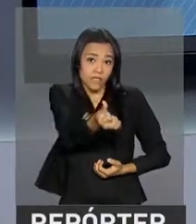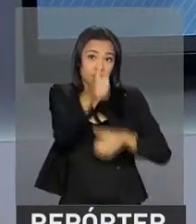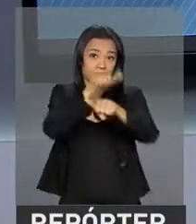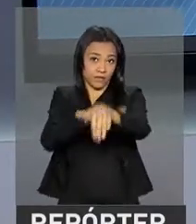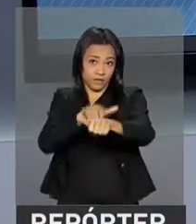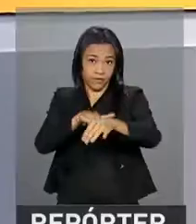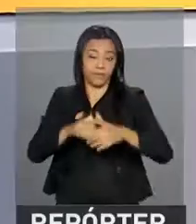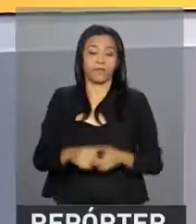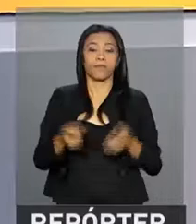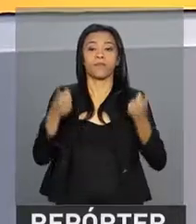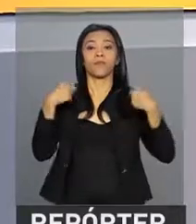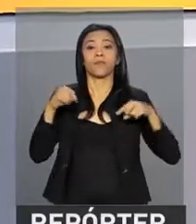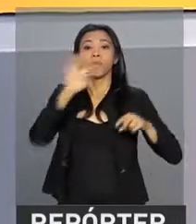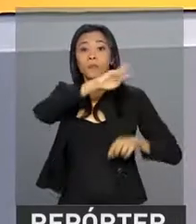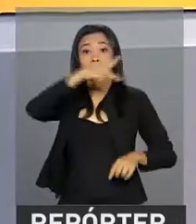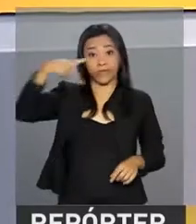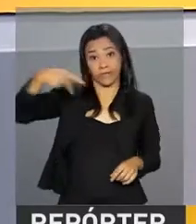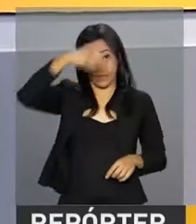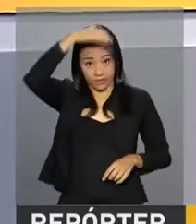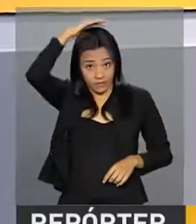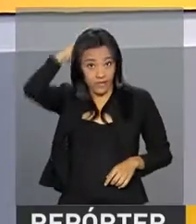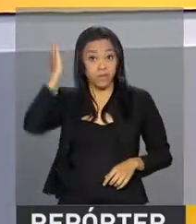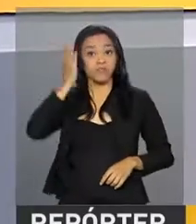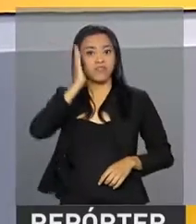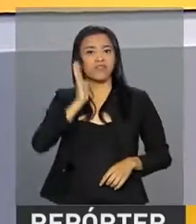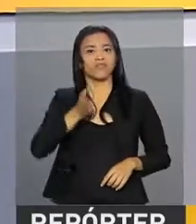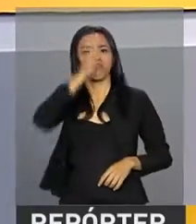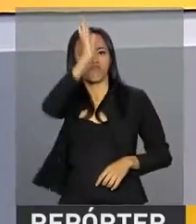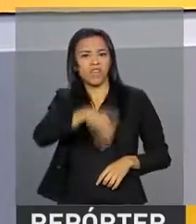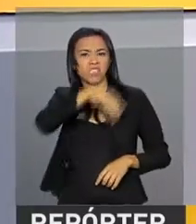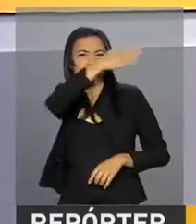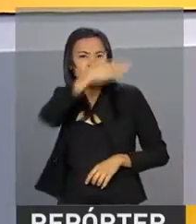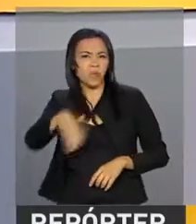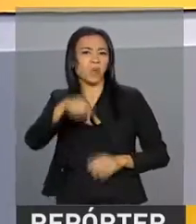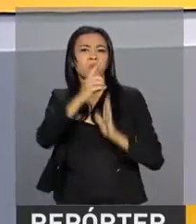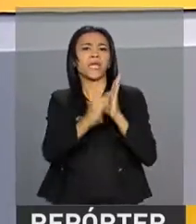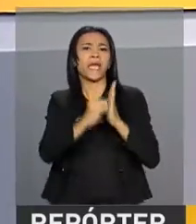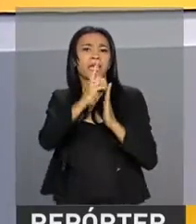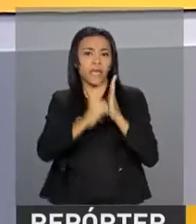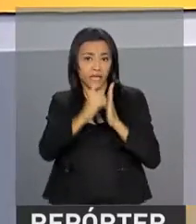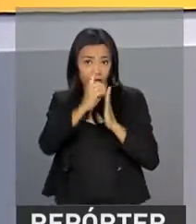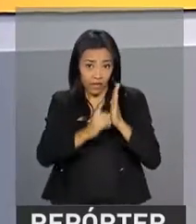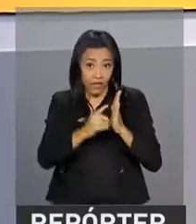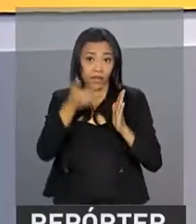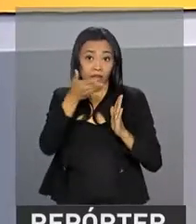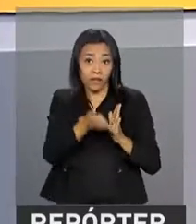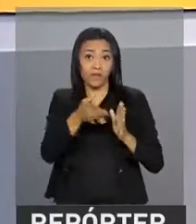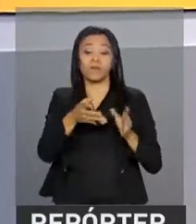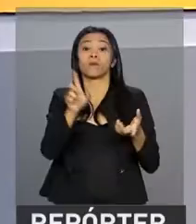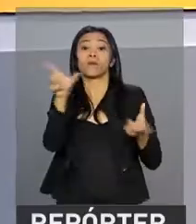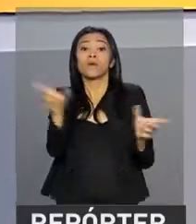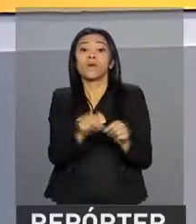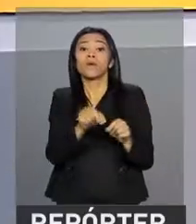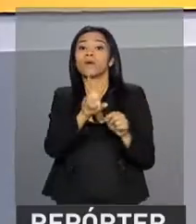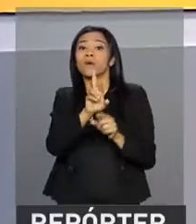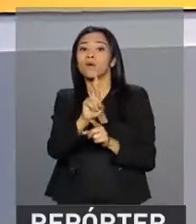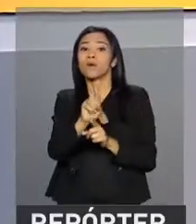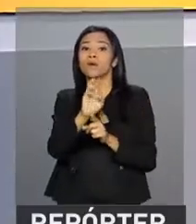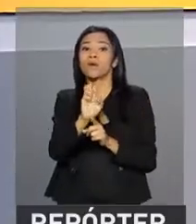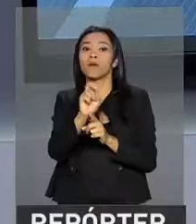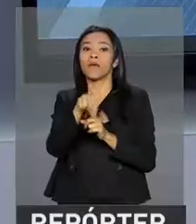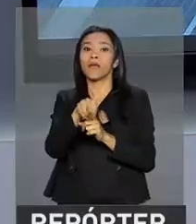setembro o presidente michel temer revogou o decreto que extingue a reserva nacional do cobre e associados arranca na